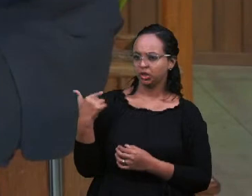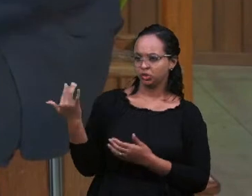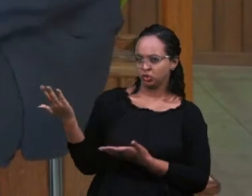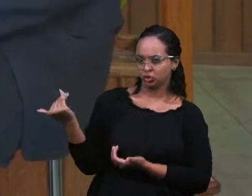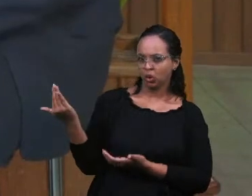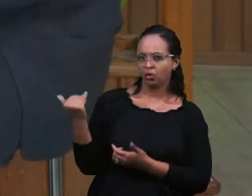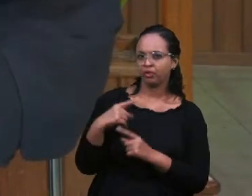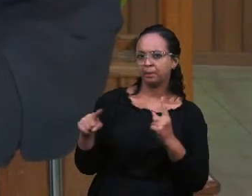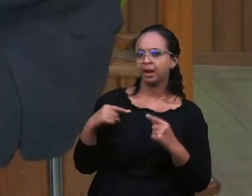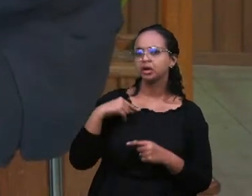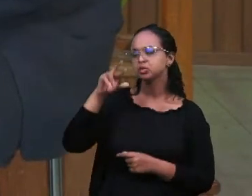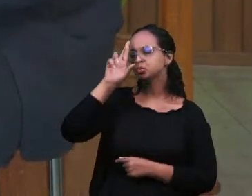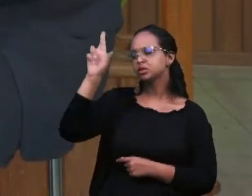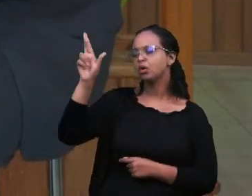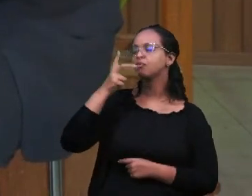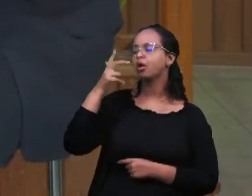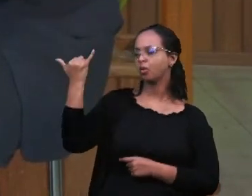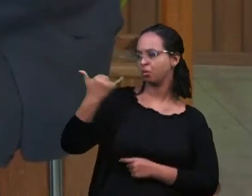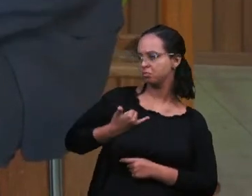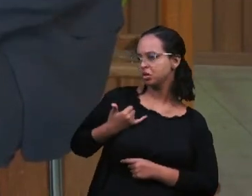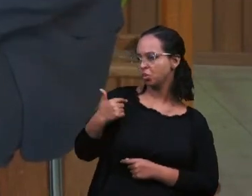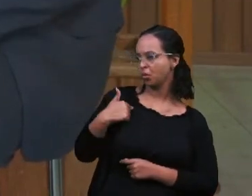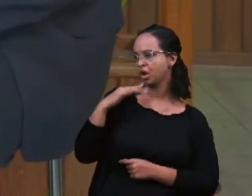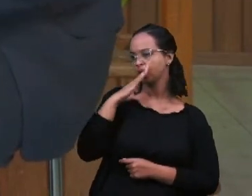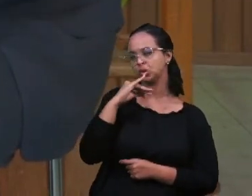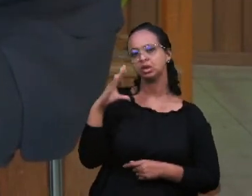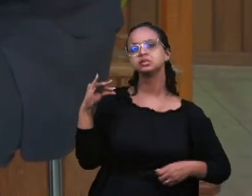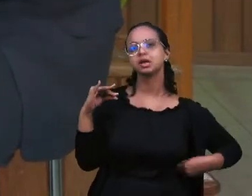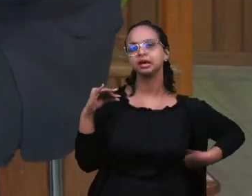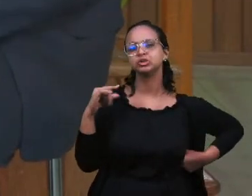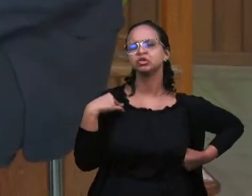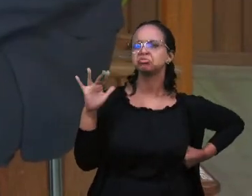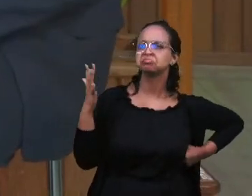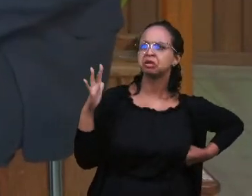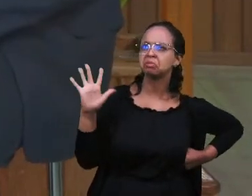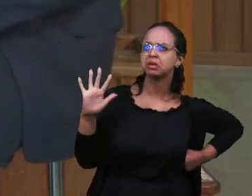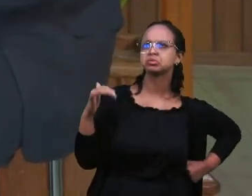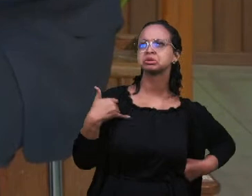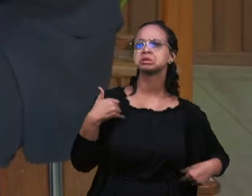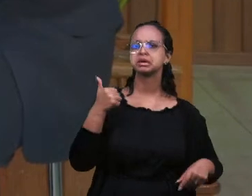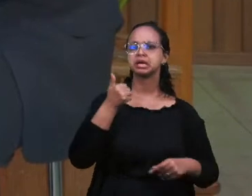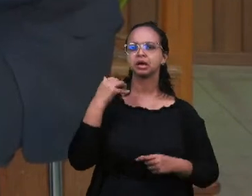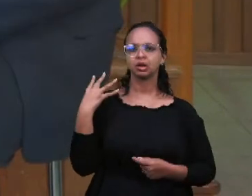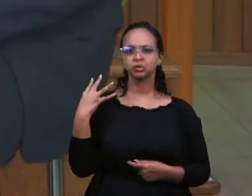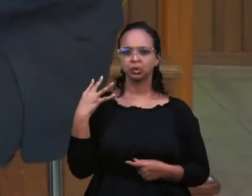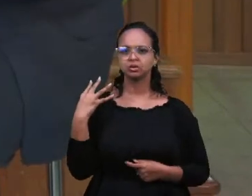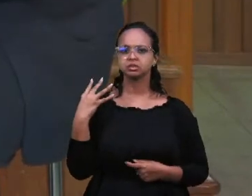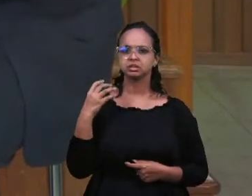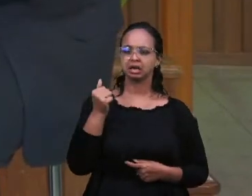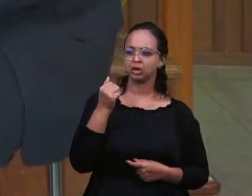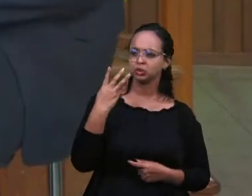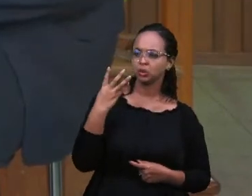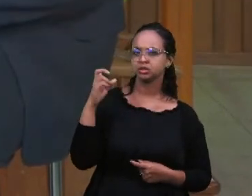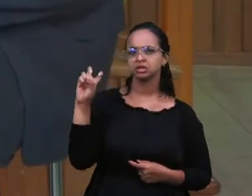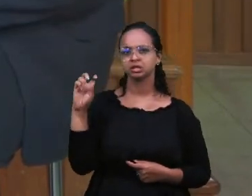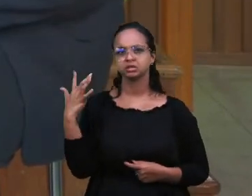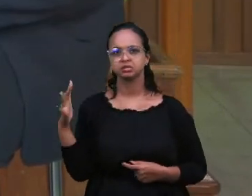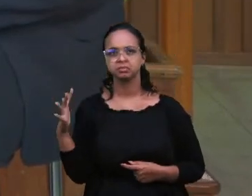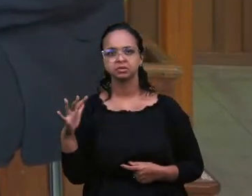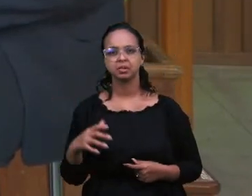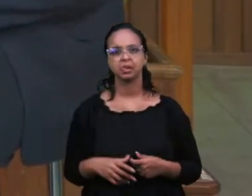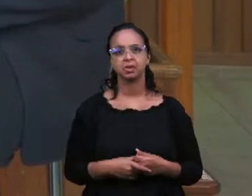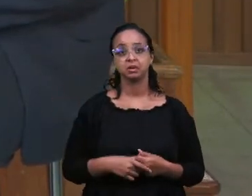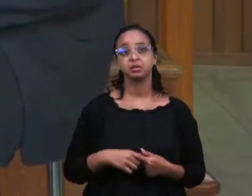dom espiritual, um sonho. Eu era adolescente, eu tinha 14 anos. 14 para 15 anos, por isso que eu falo jovem, adolescente, inclusive